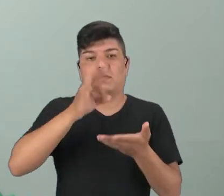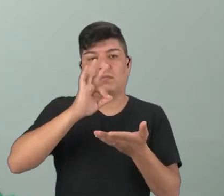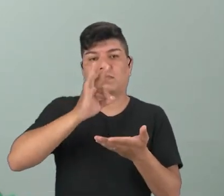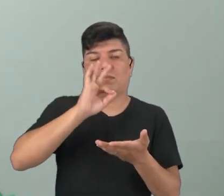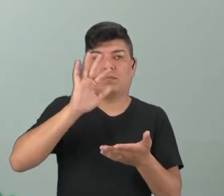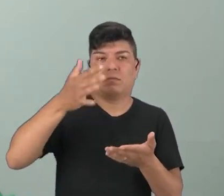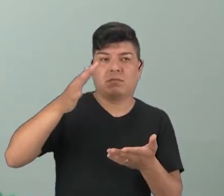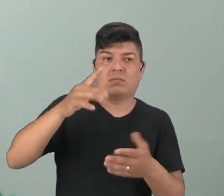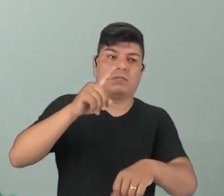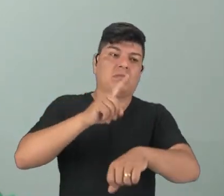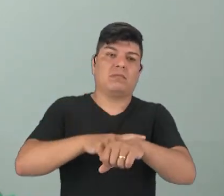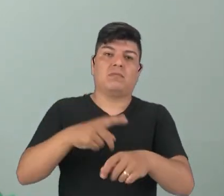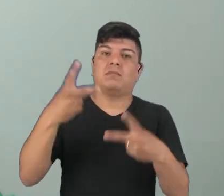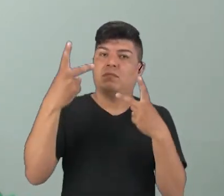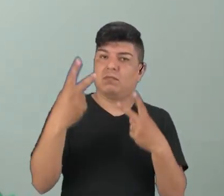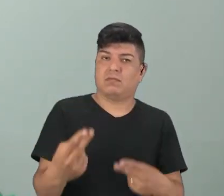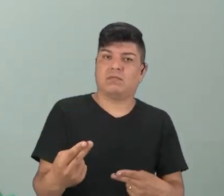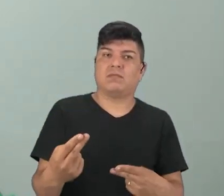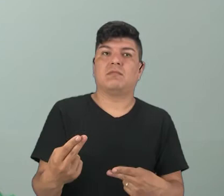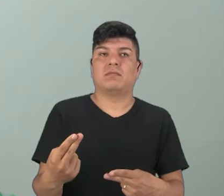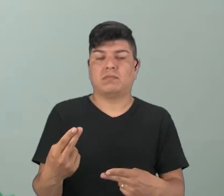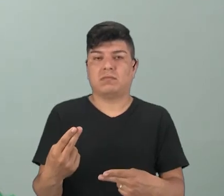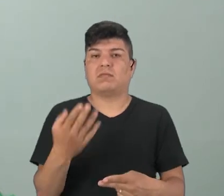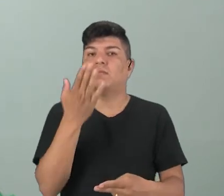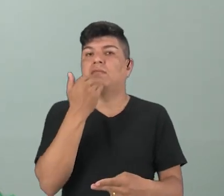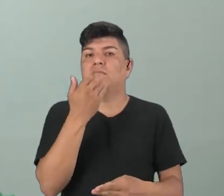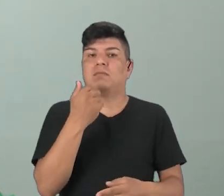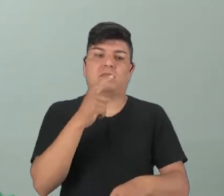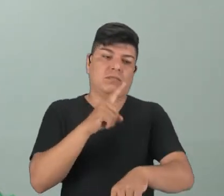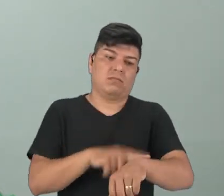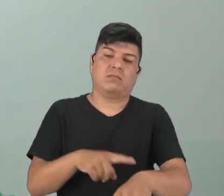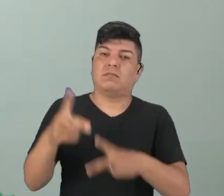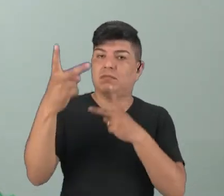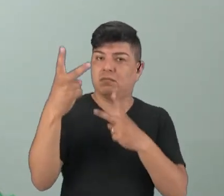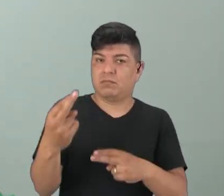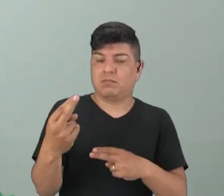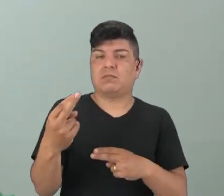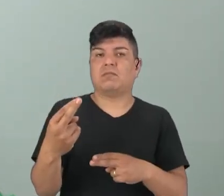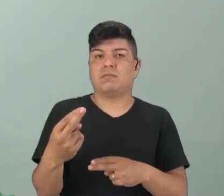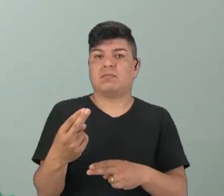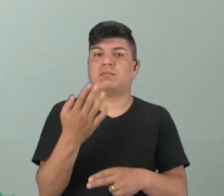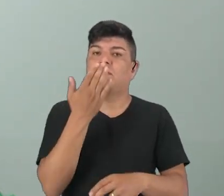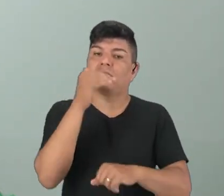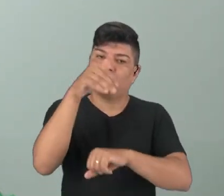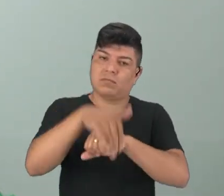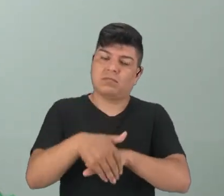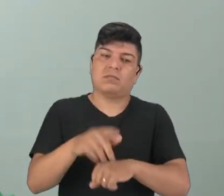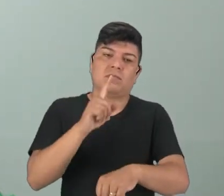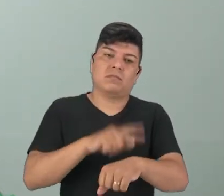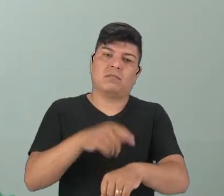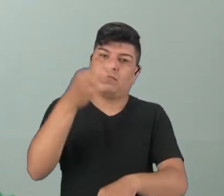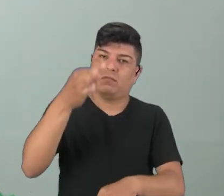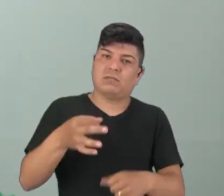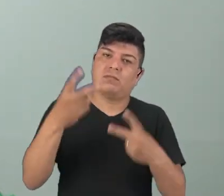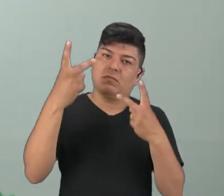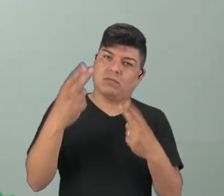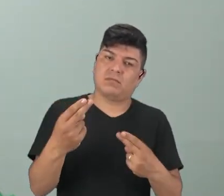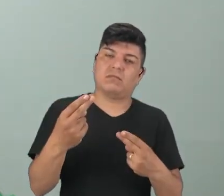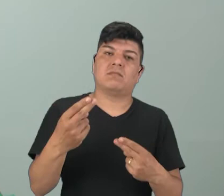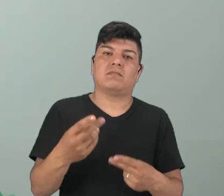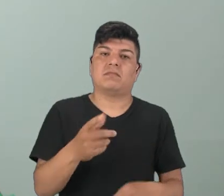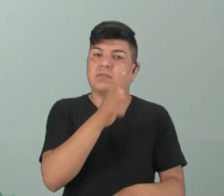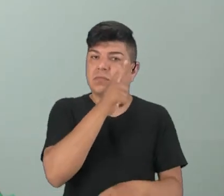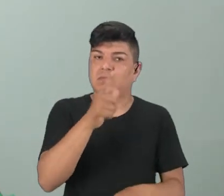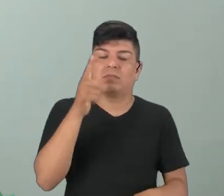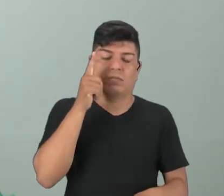todos os dias no mesmo horário, almoça sempre no mesmo horário, janta sempre no mesmo horário,